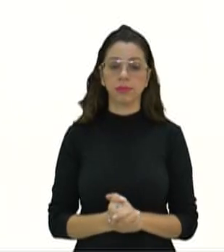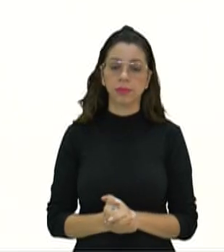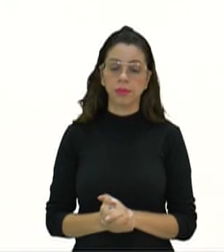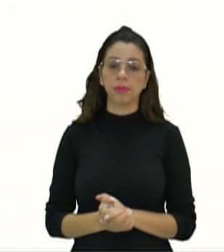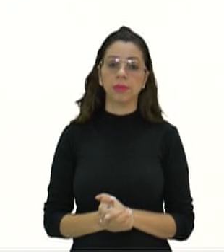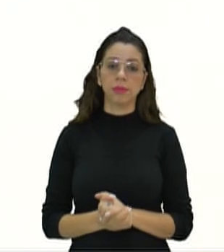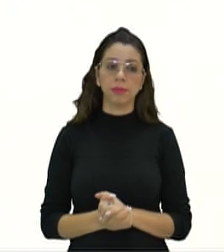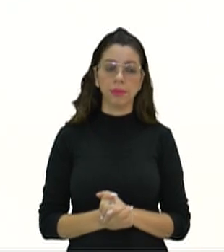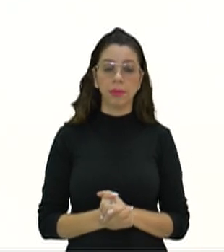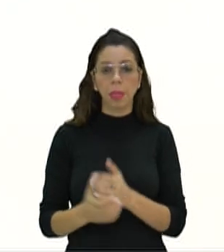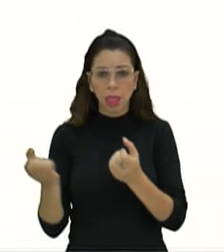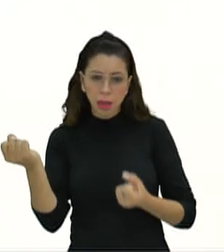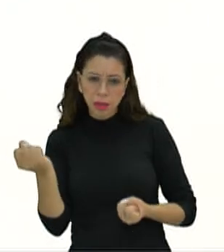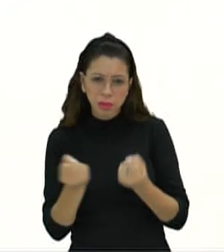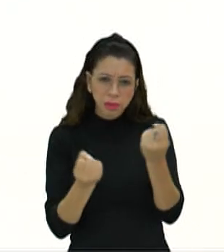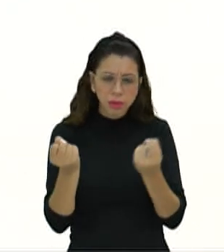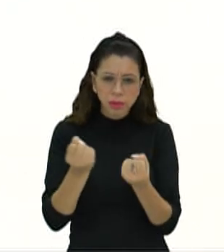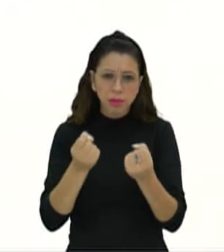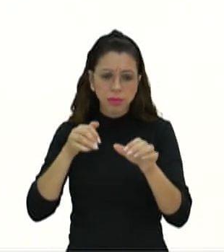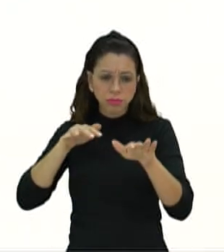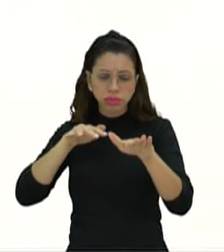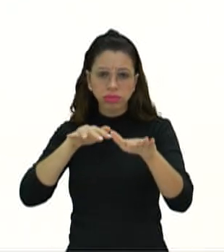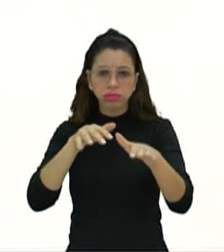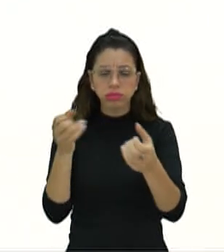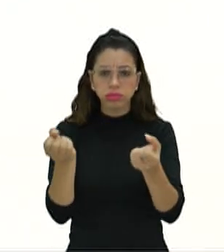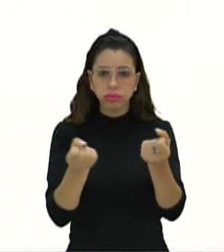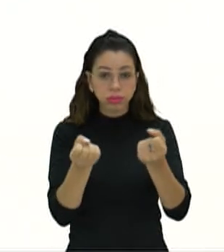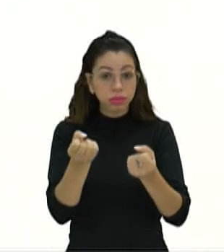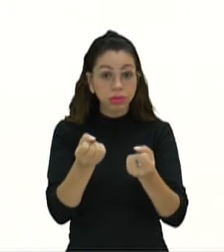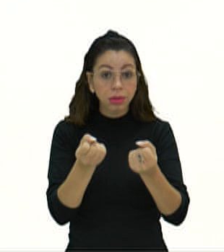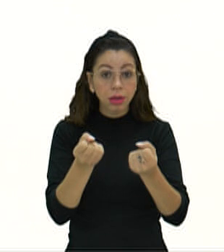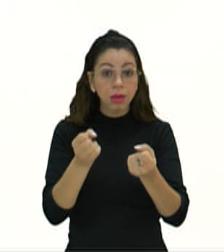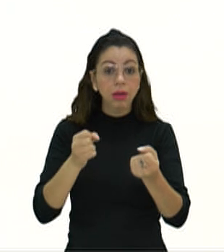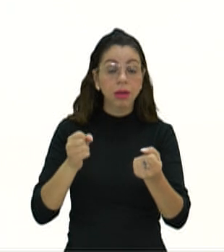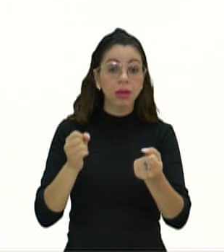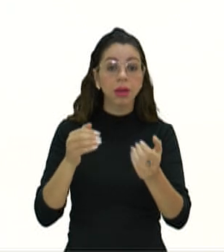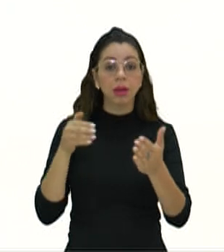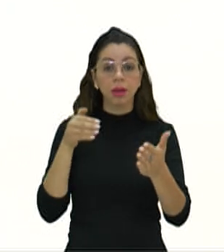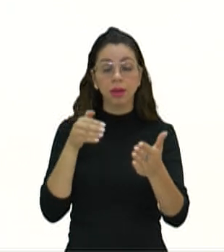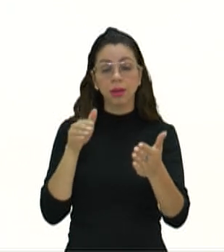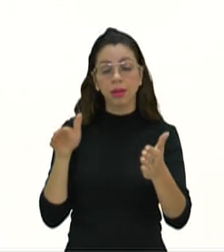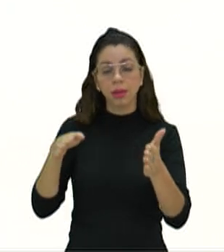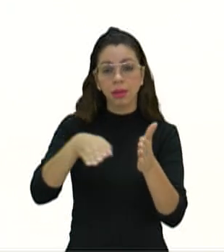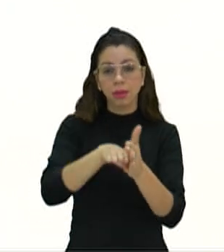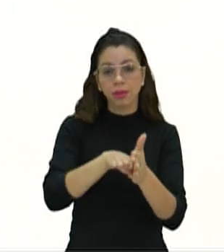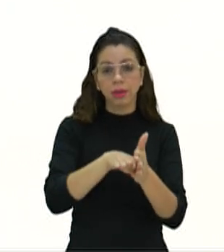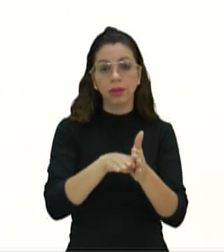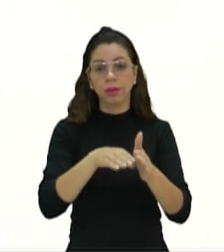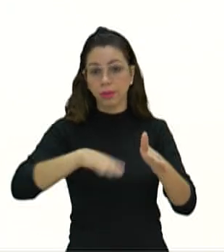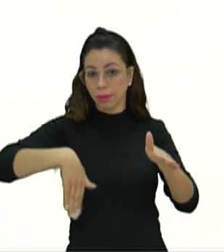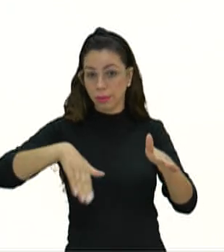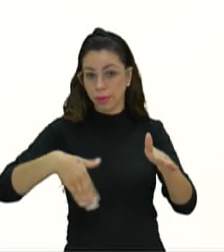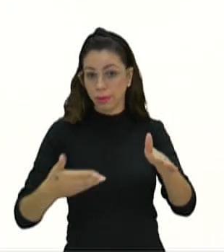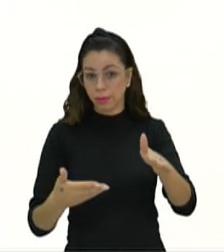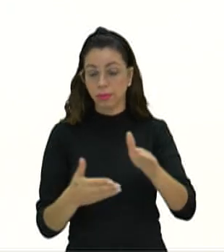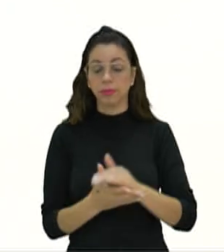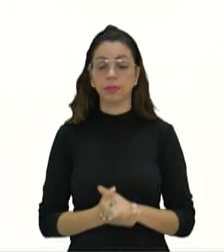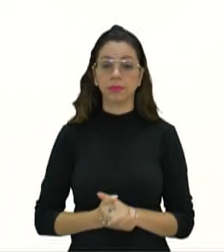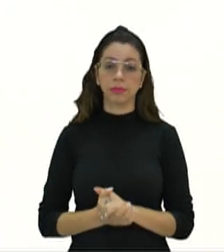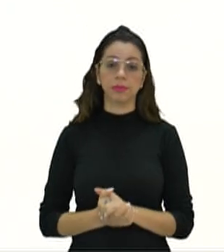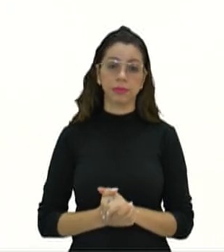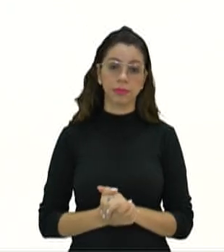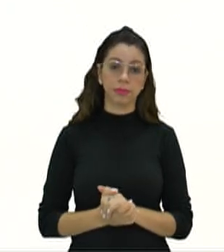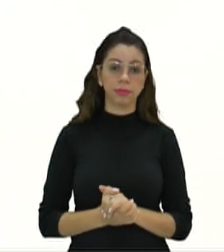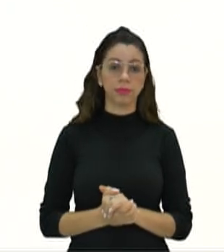têm dirigido para a praia? Yes, they've driven to the beach. Se quiser, você pode fazer a abreviação aqui. Ou